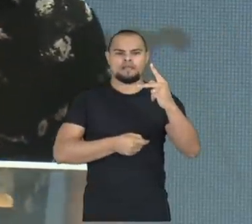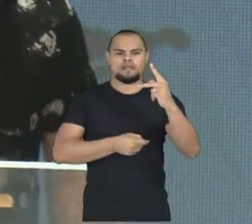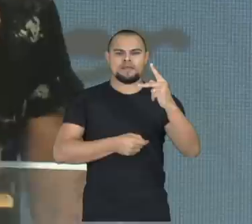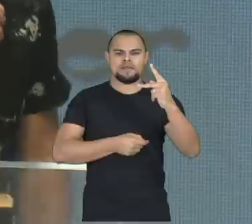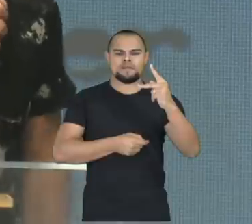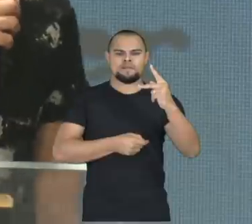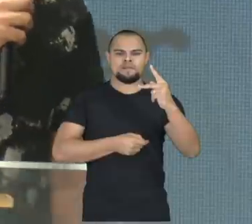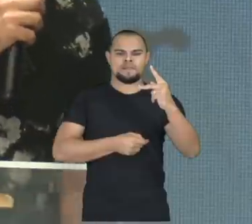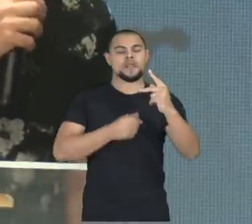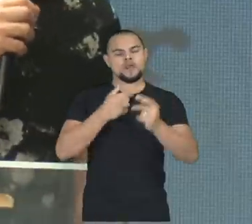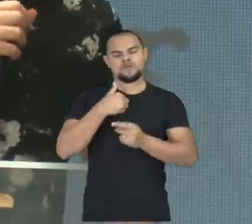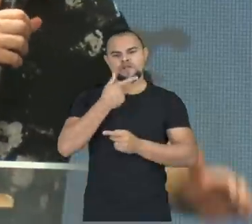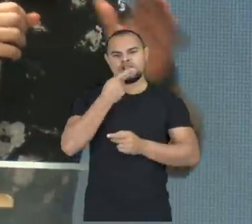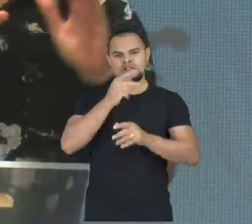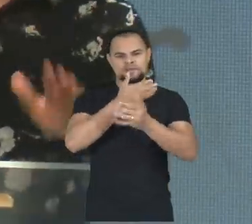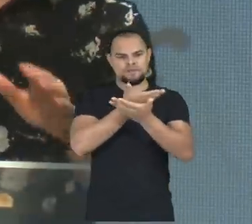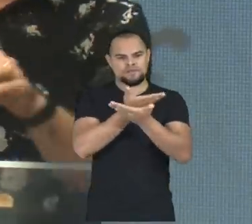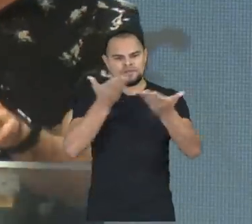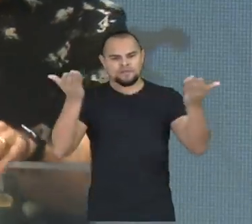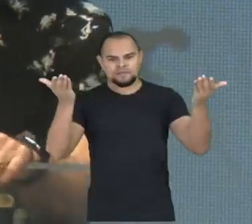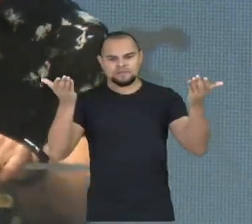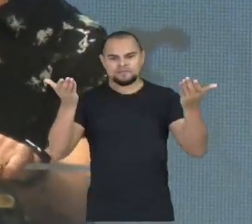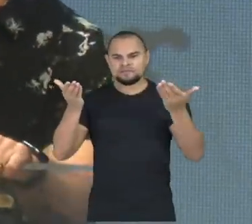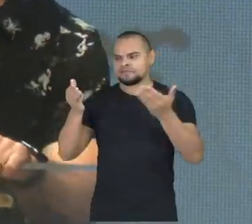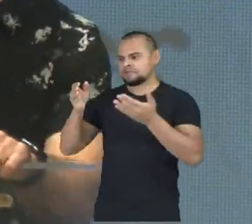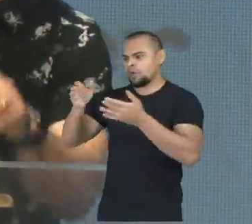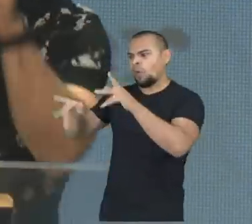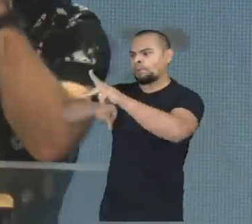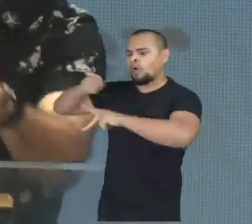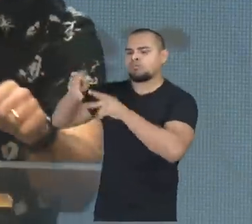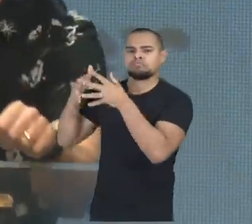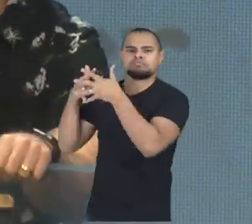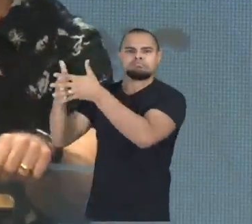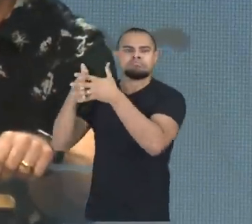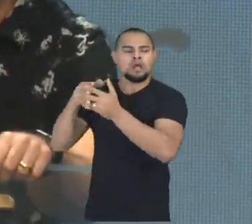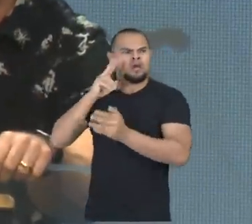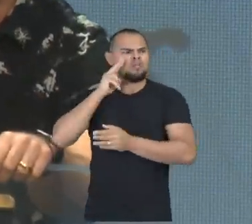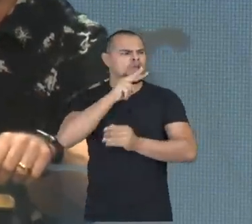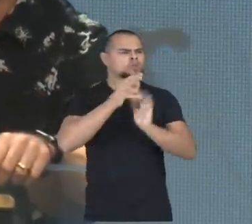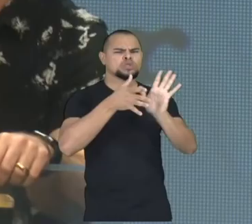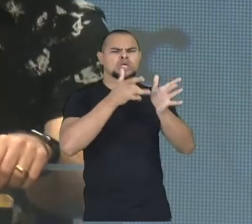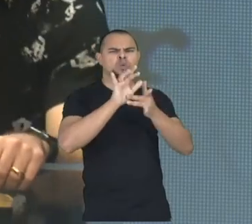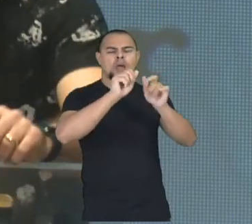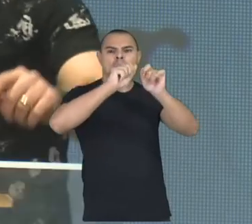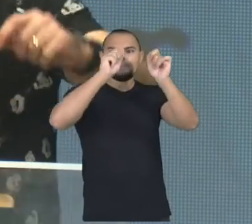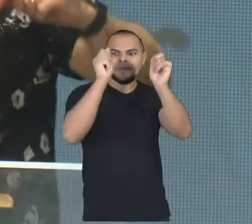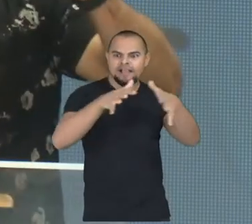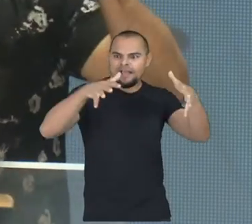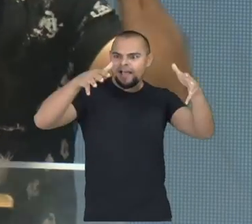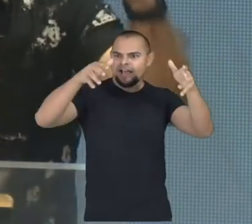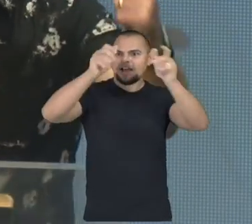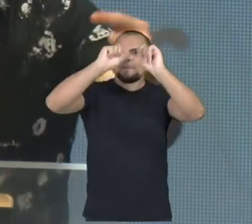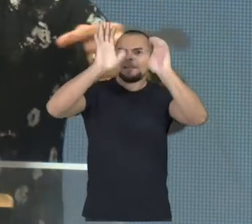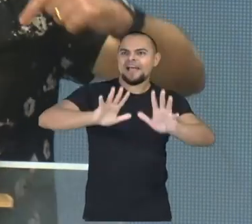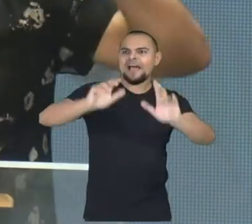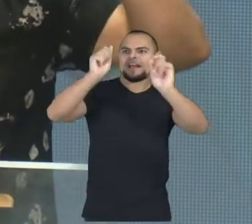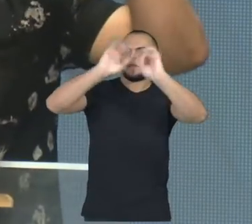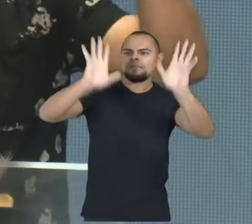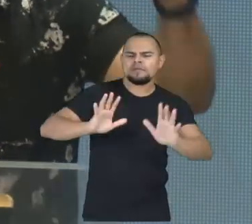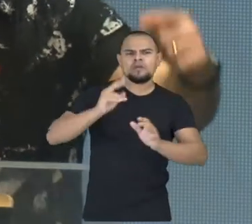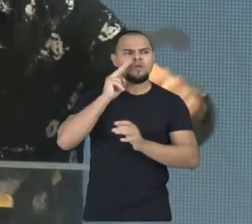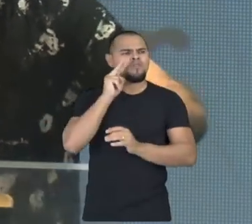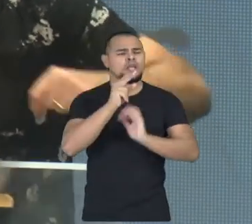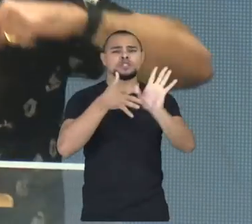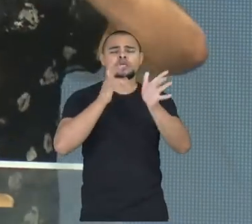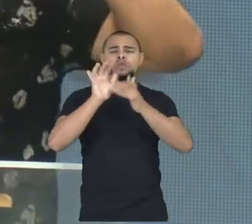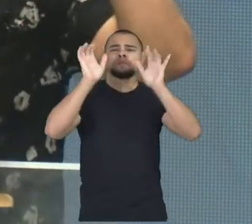Então eu posso dizer uma coisa, gente, o mundo não estava bem, mesmo vendo os milagres de Cristo, mesmo vendo Jesus andando, pregando